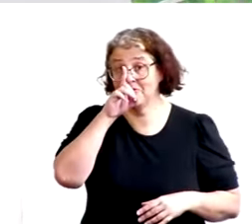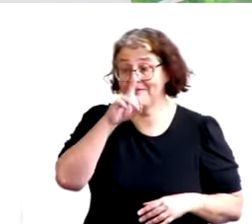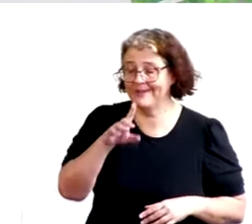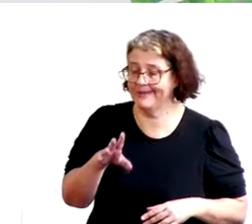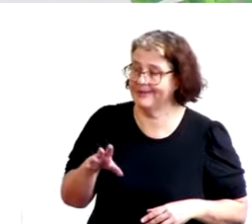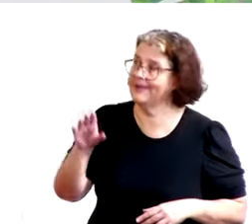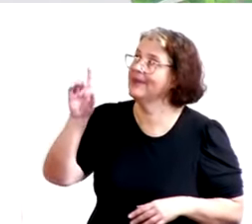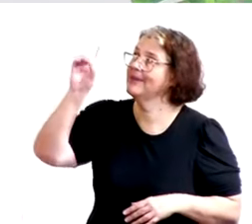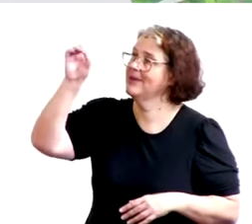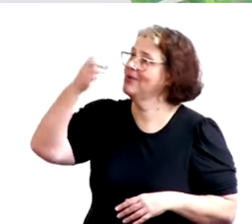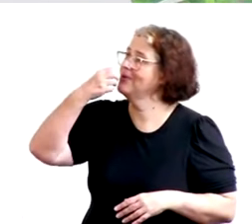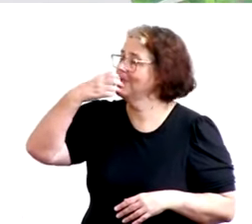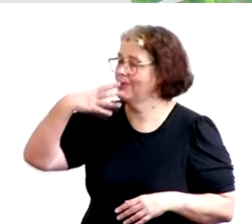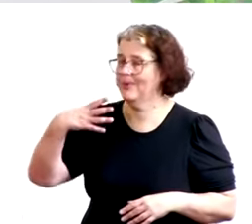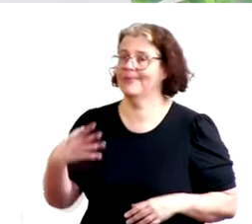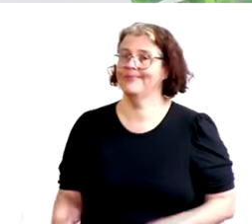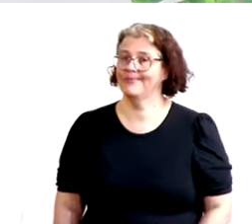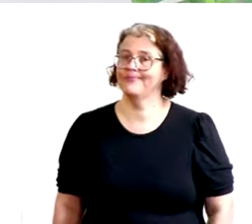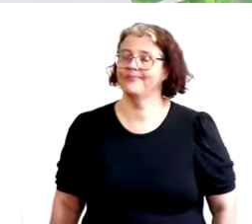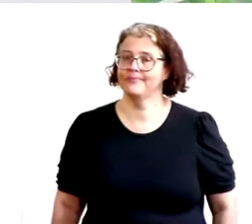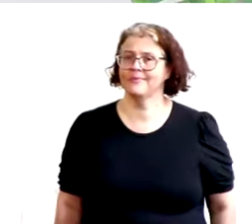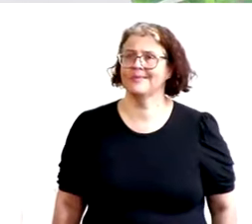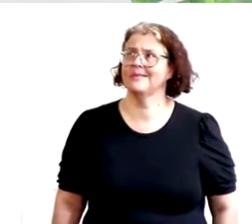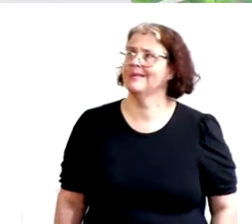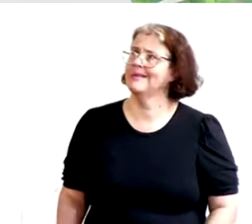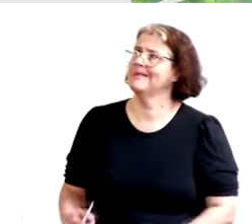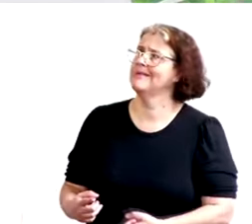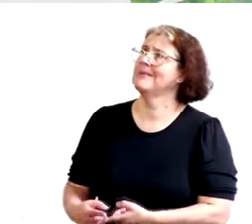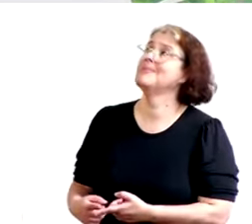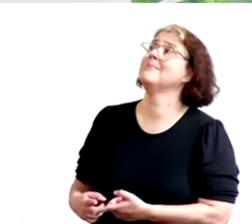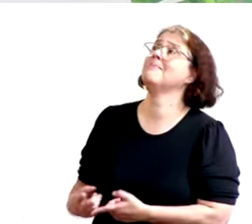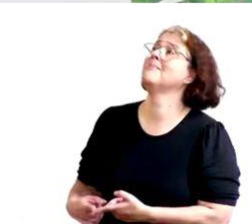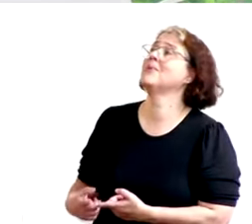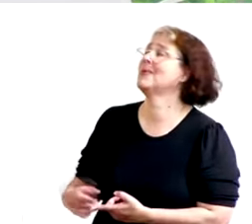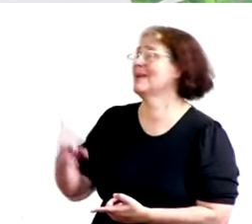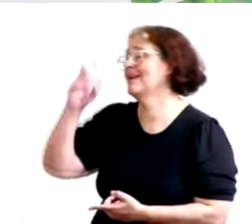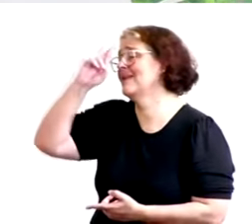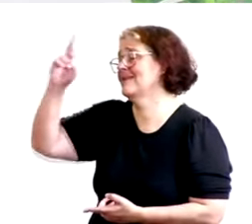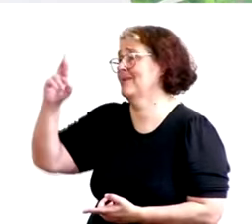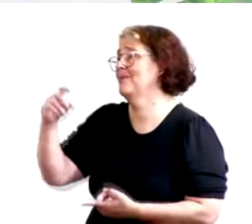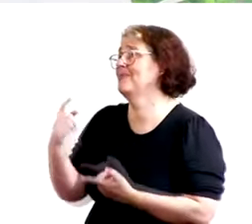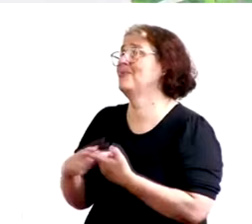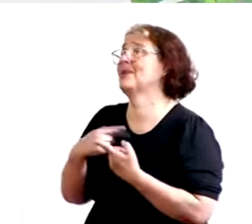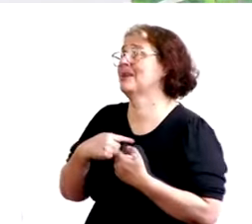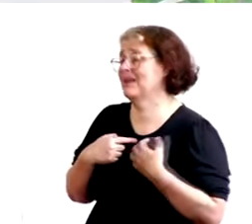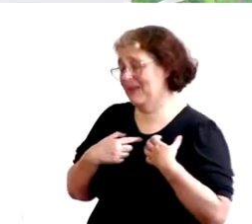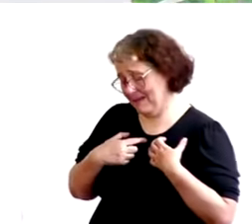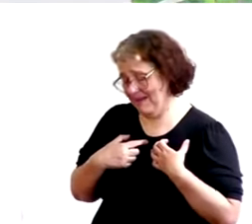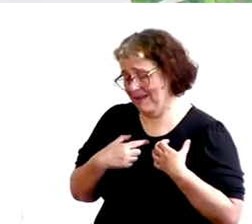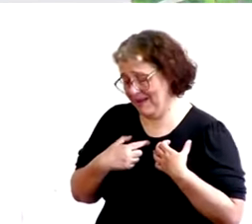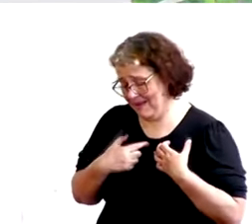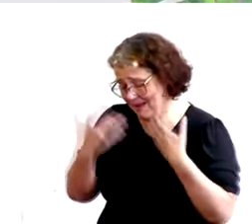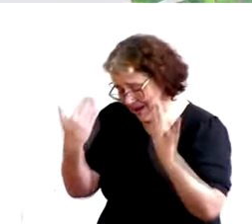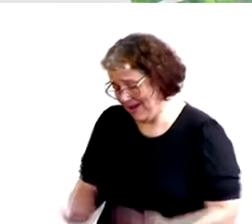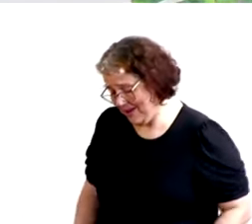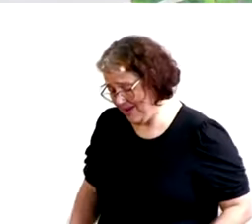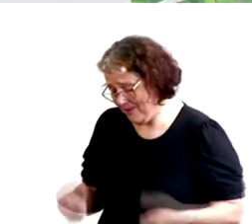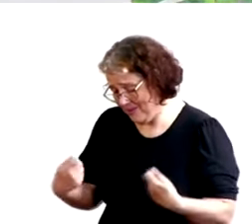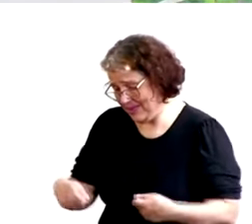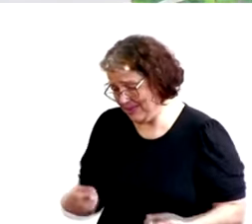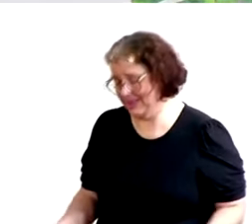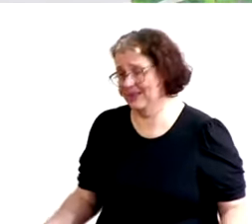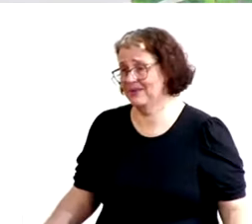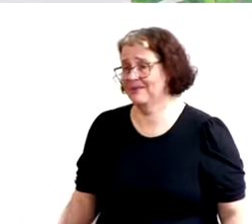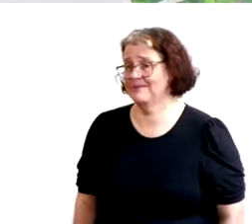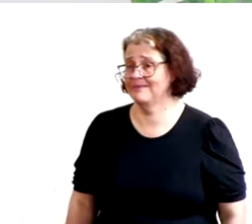porque Senhor Por que que o senhor está permitindo que eu passe por isso ou por aquilo o que